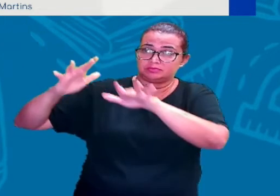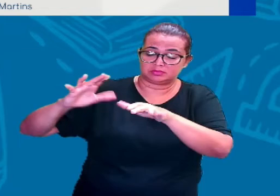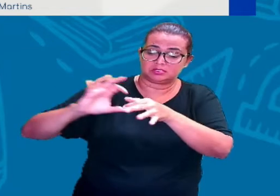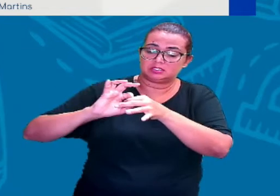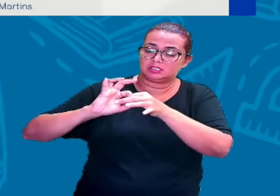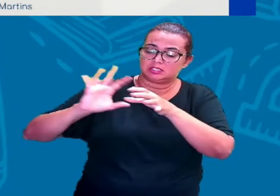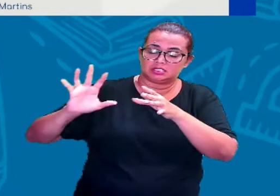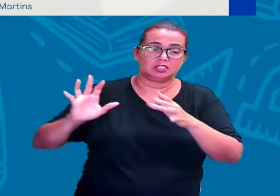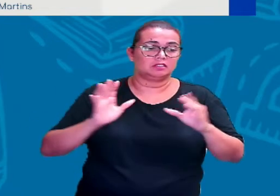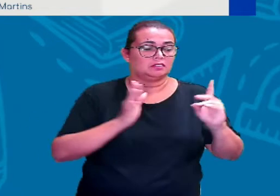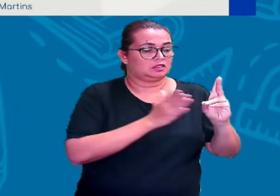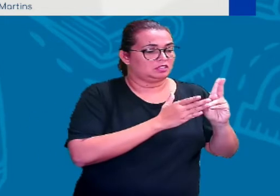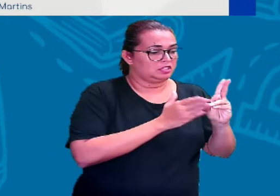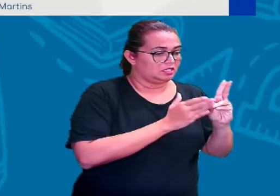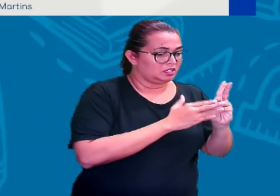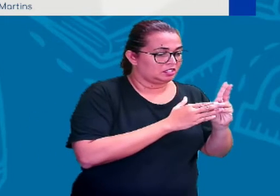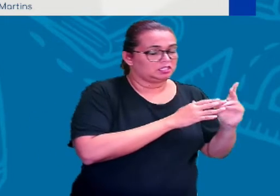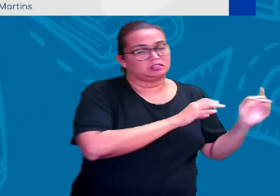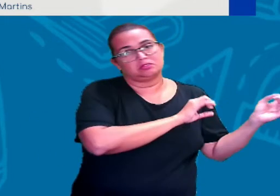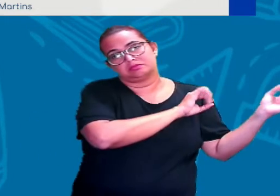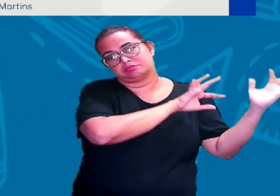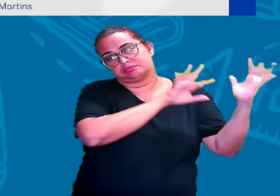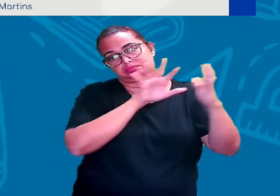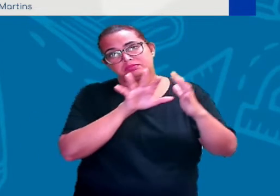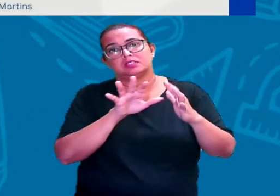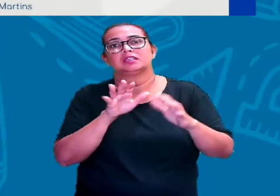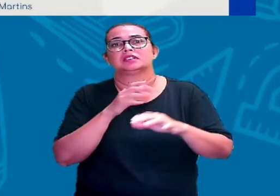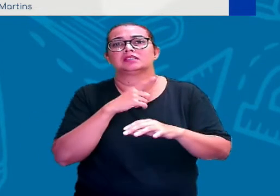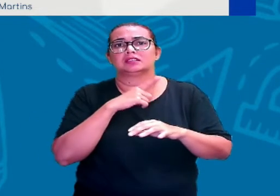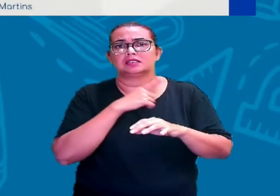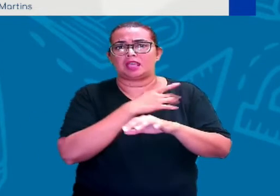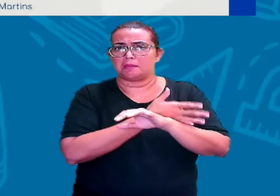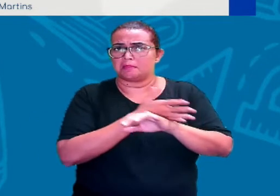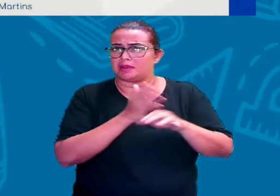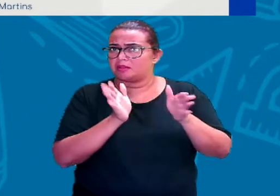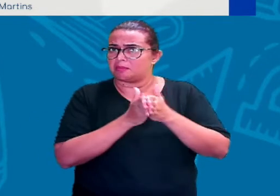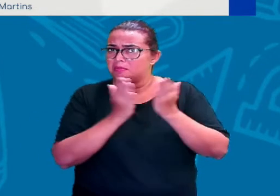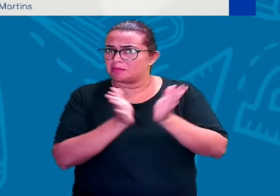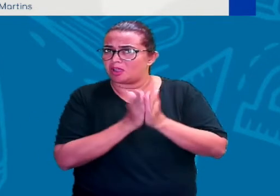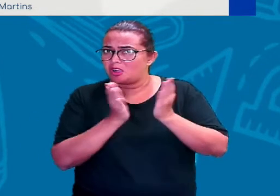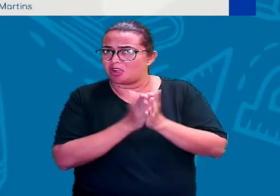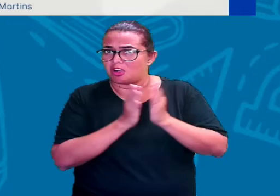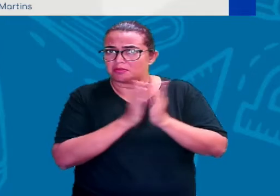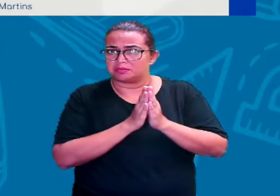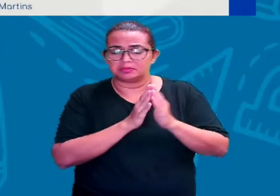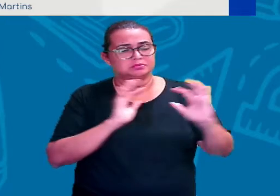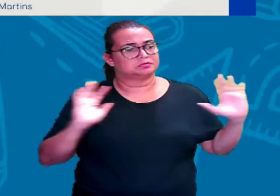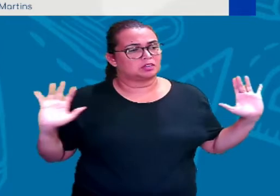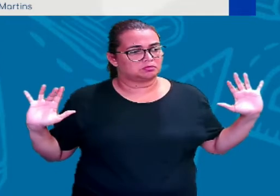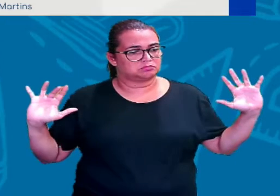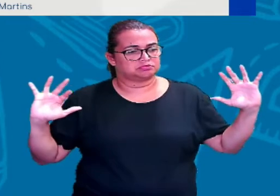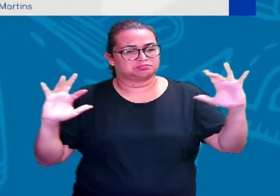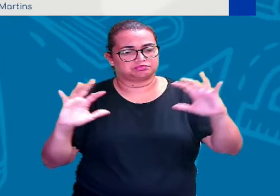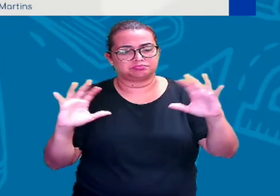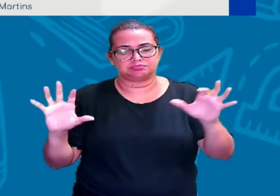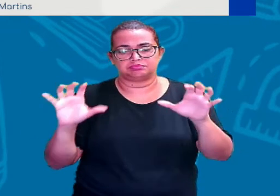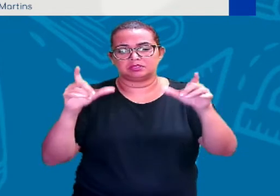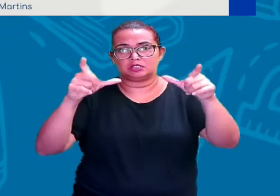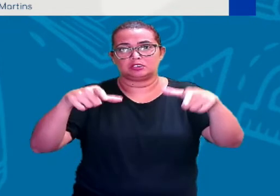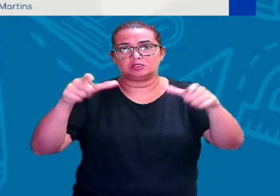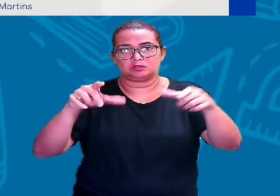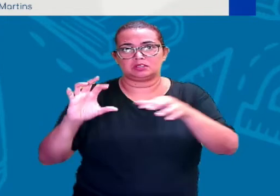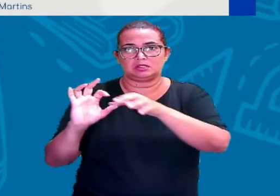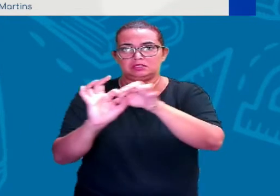também aqueles brancos pobres, né? Porque tinha também, né? Então, eles se uniam nesse lugar, né? E